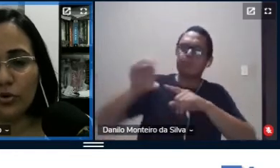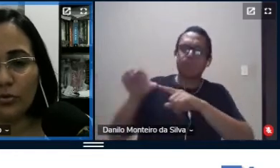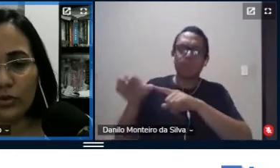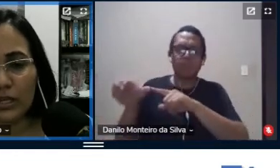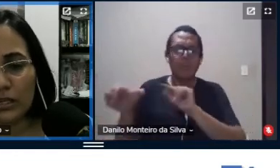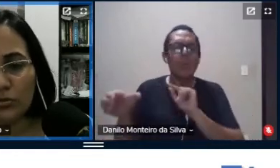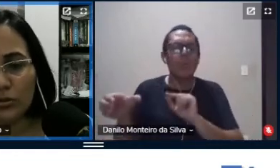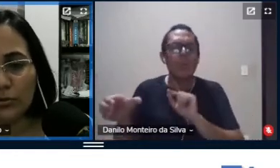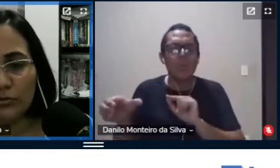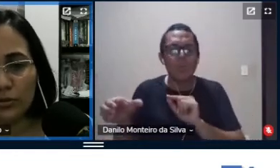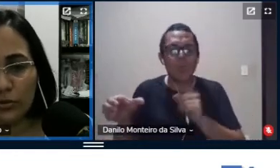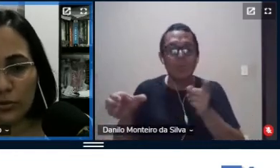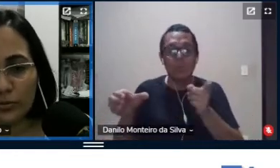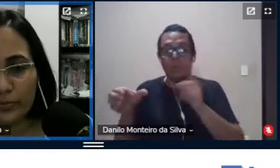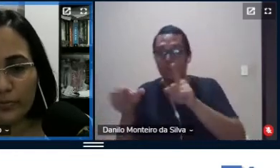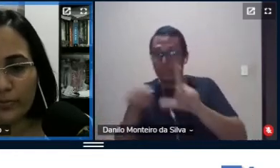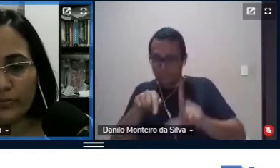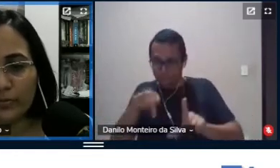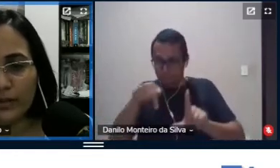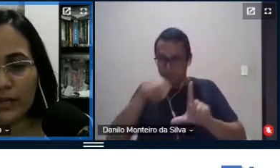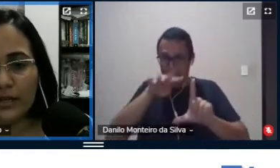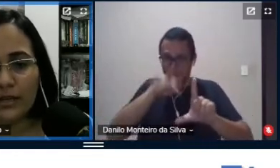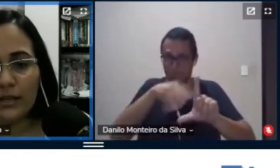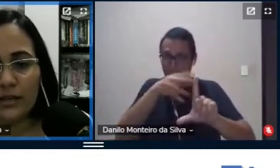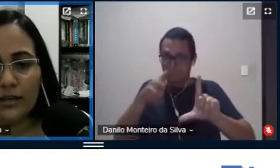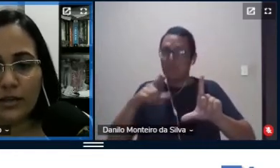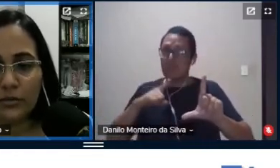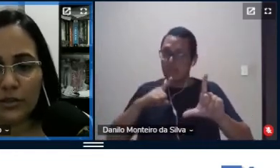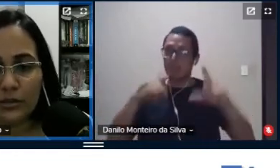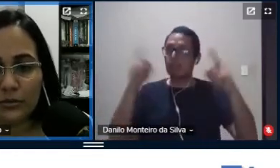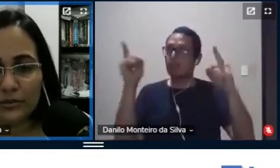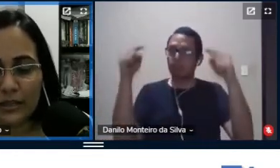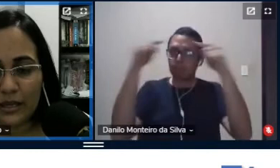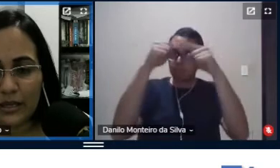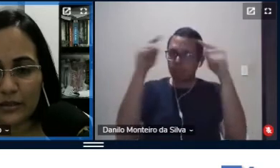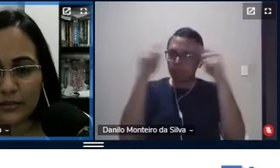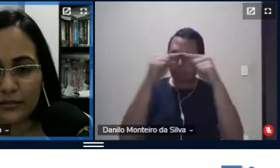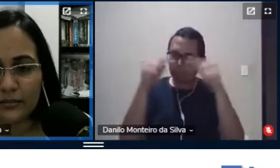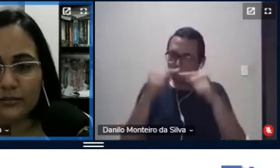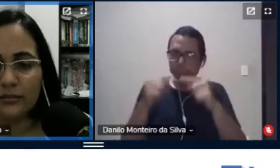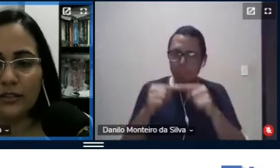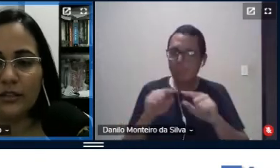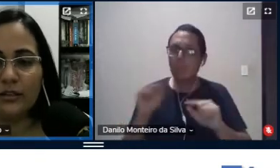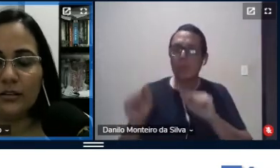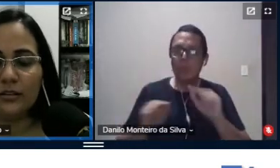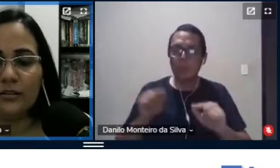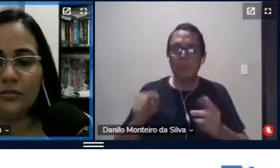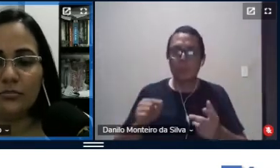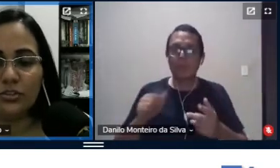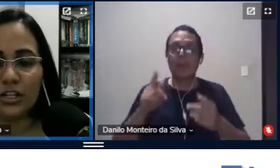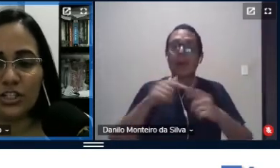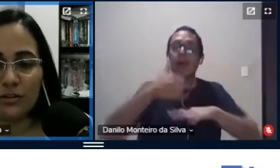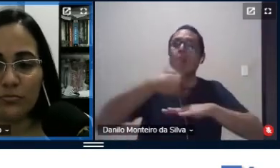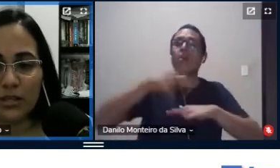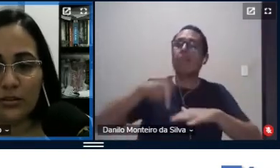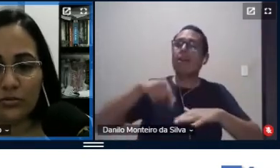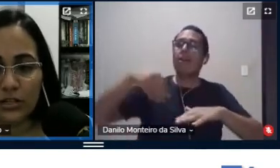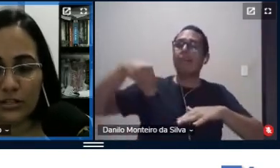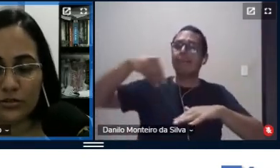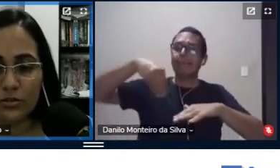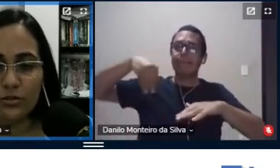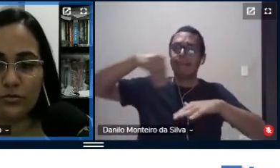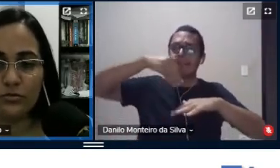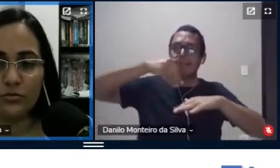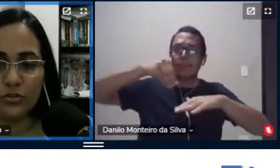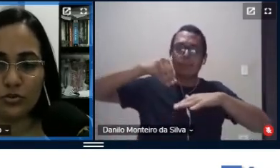tipo um solvente, um removedor, tá? E eu tenho terra, né? Um jateamento